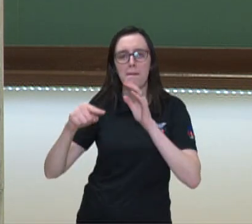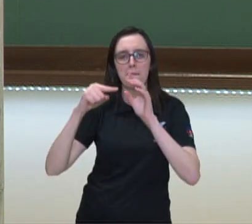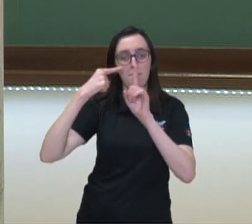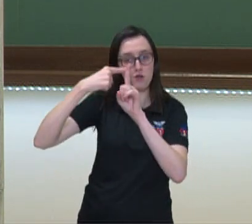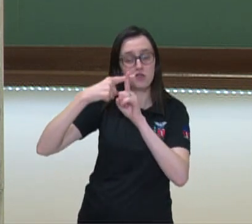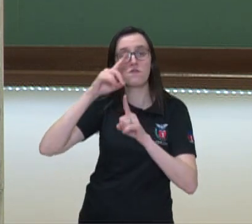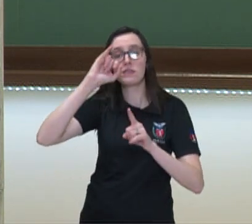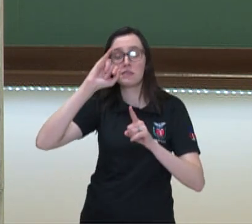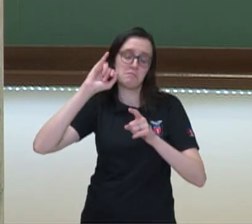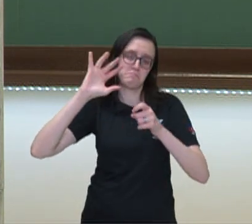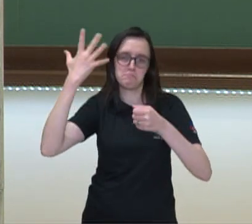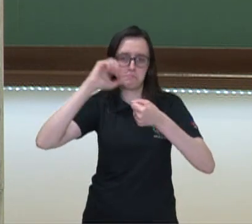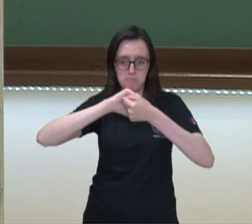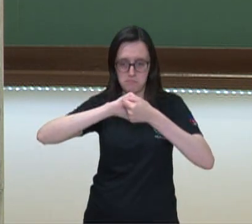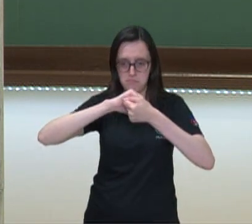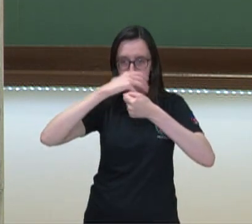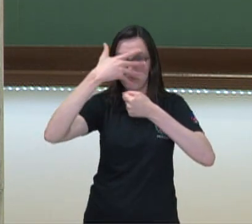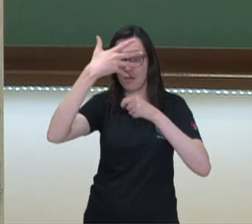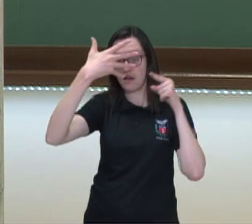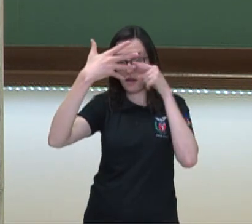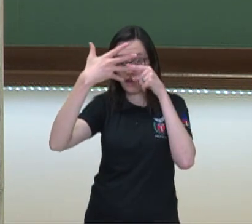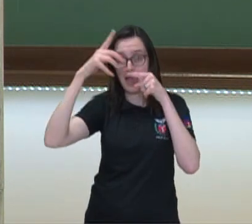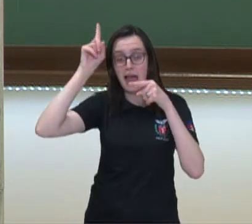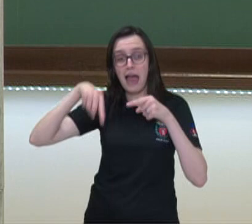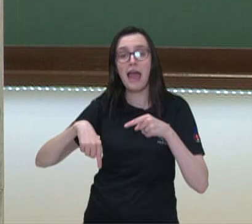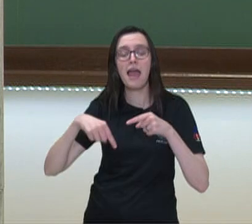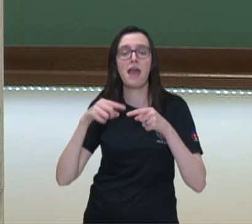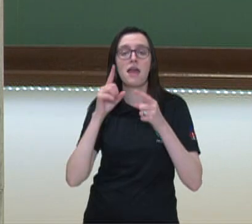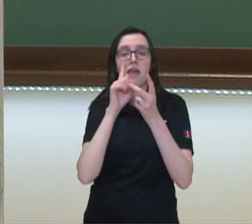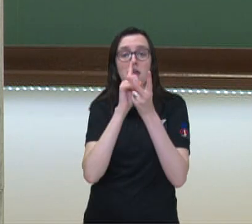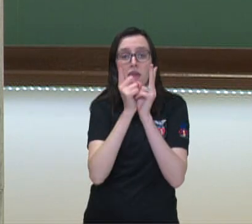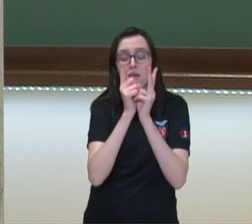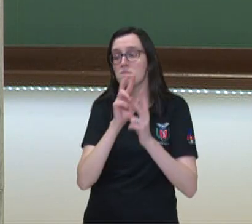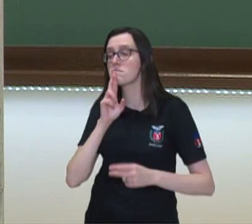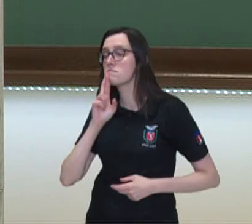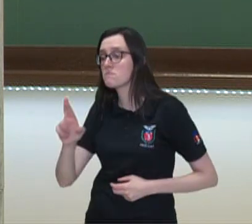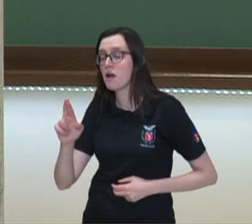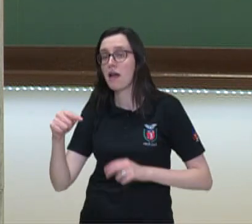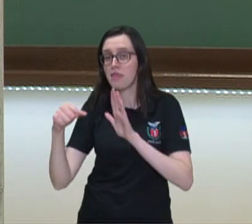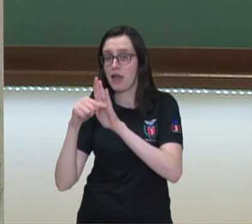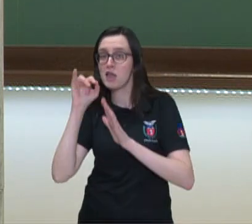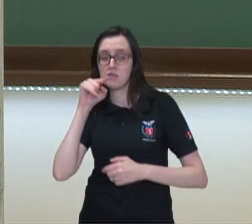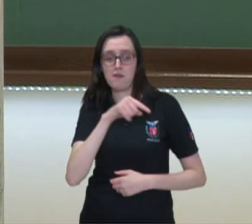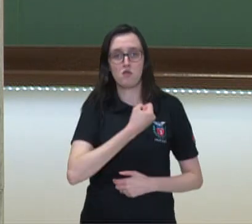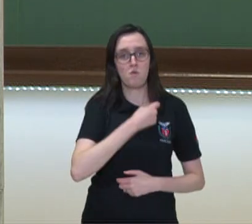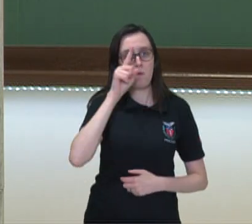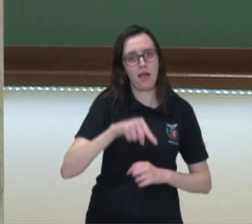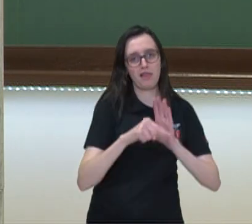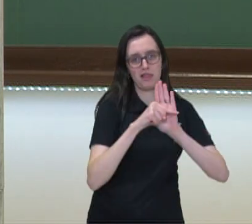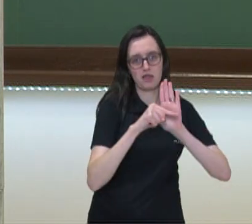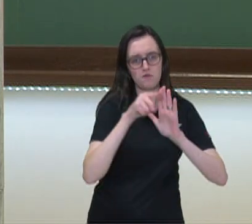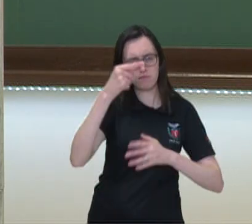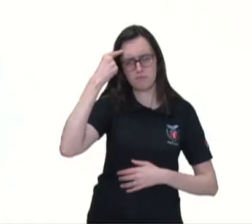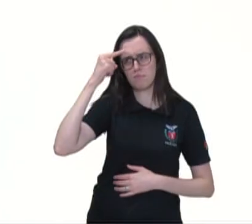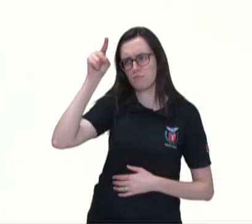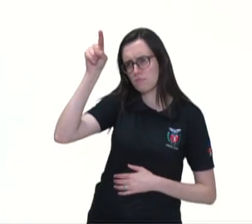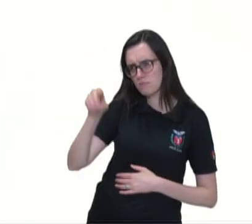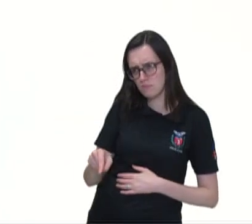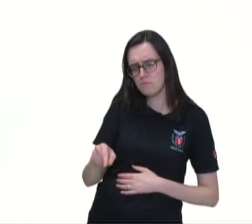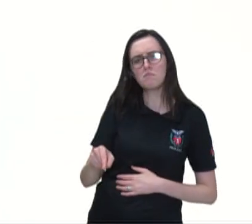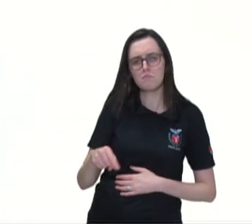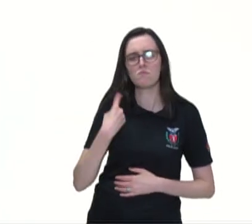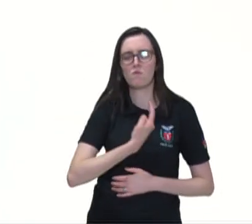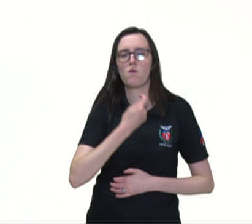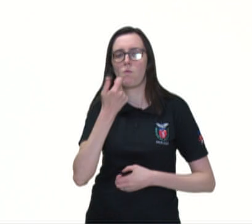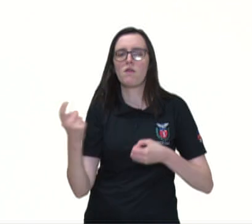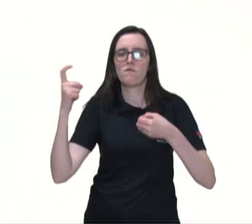se o expoente for ímpar, o resultado fica negativo se a base for negativa. Então você vai pensar um pouquinho nas 4 potências que eu tenho ali e